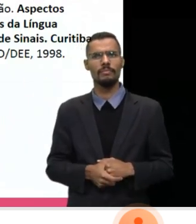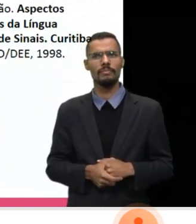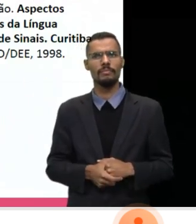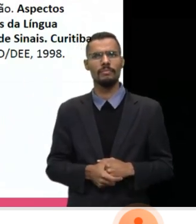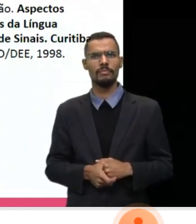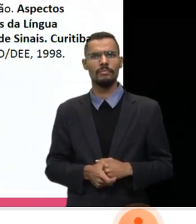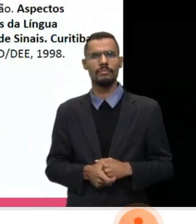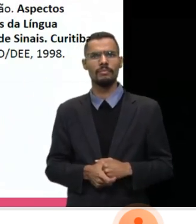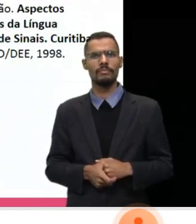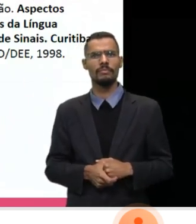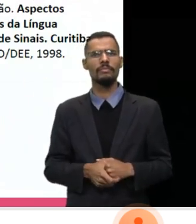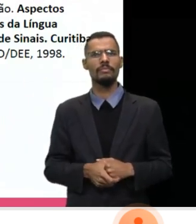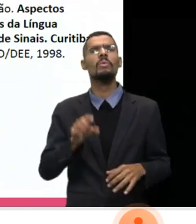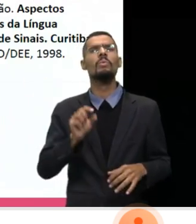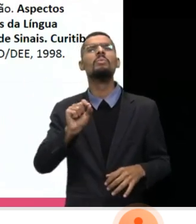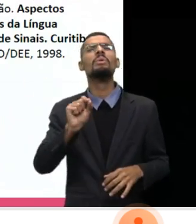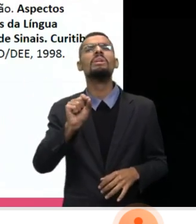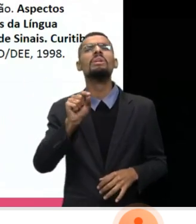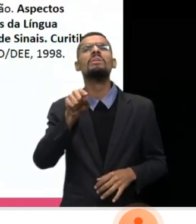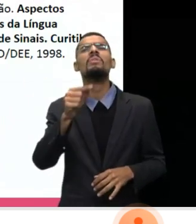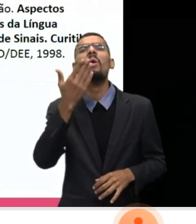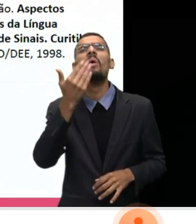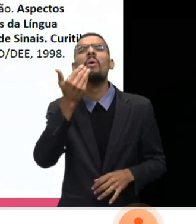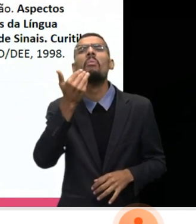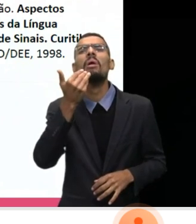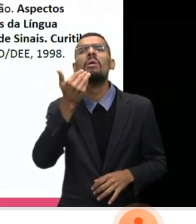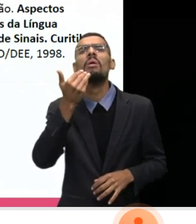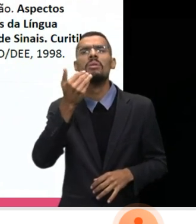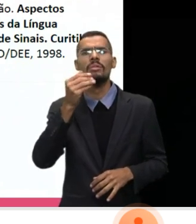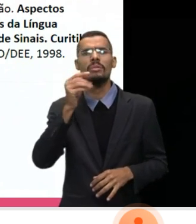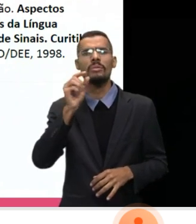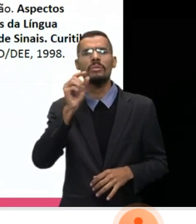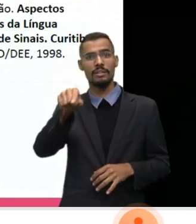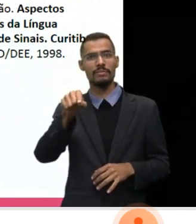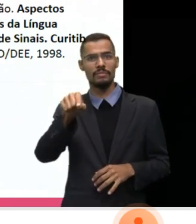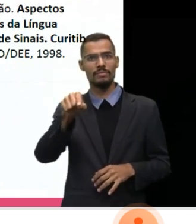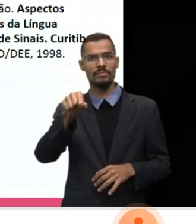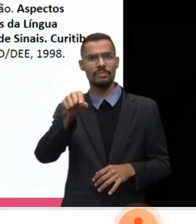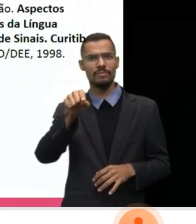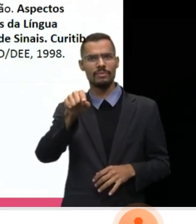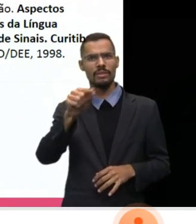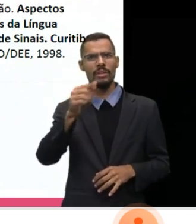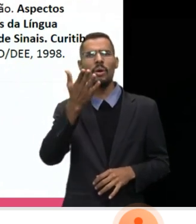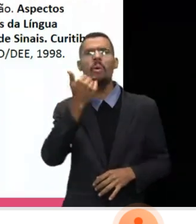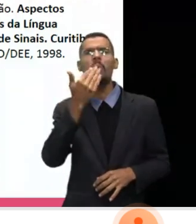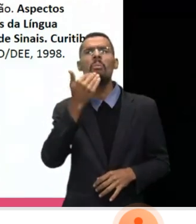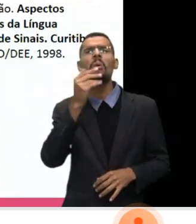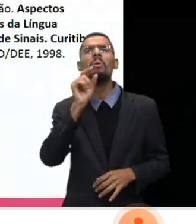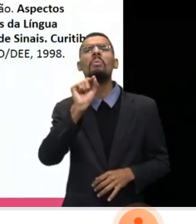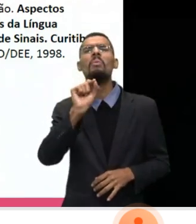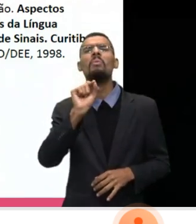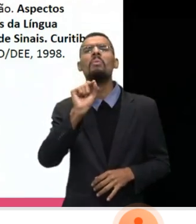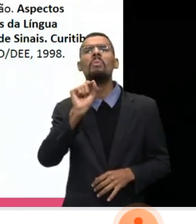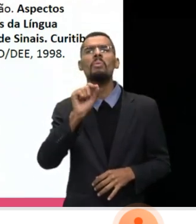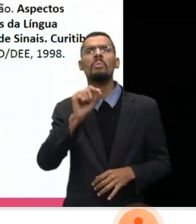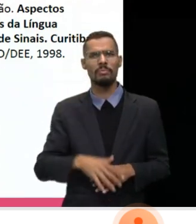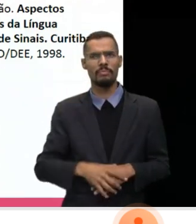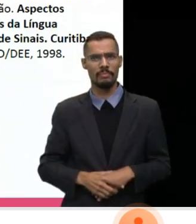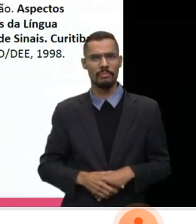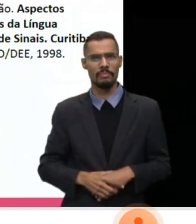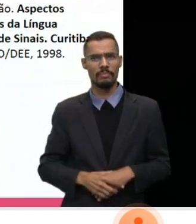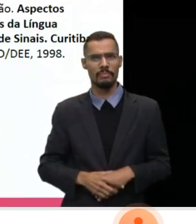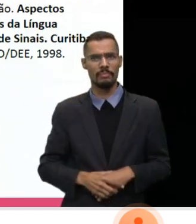o que você está comendo, certo? Aí faz o que você comer, ou onde